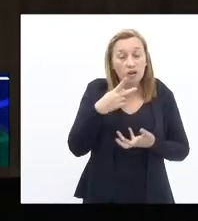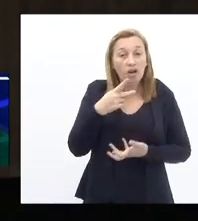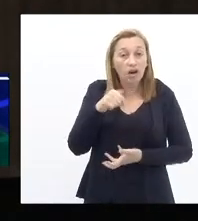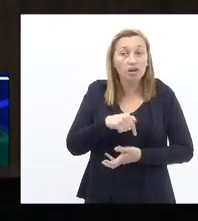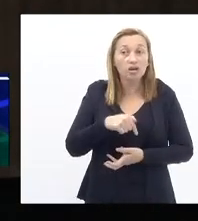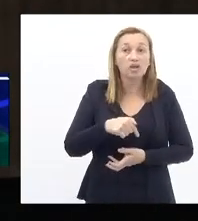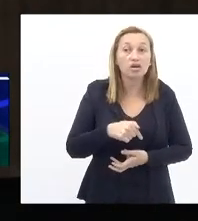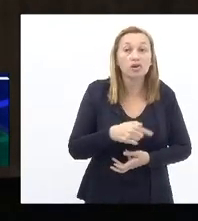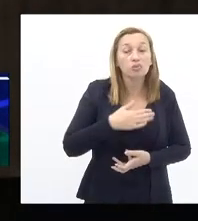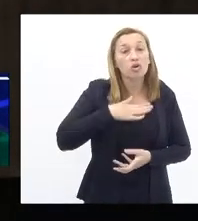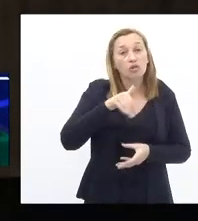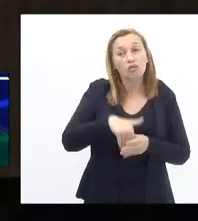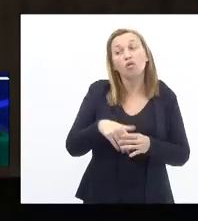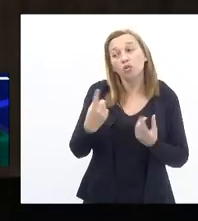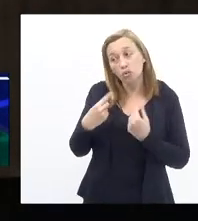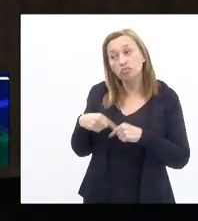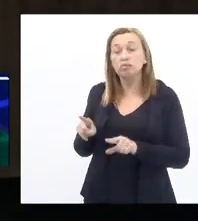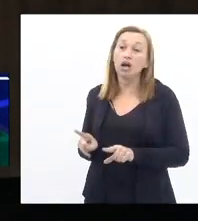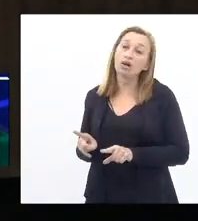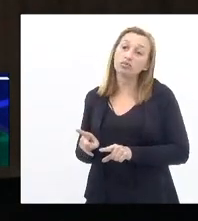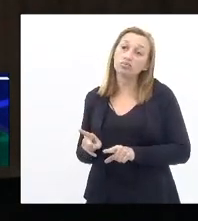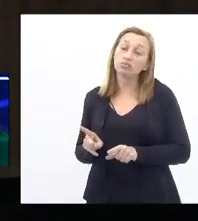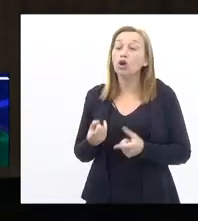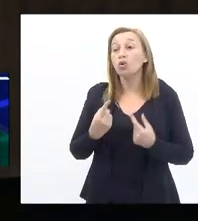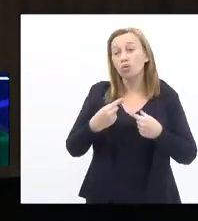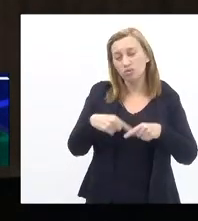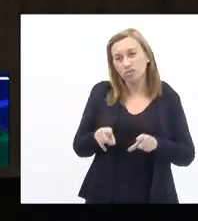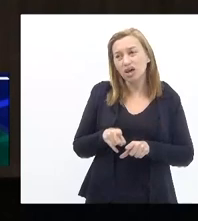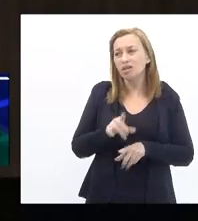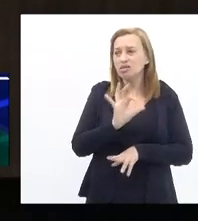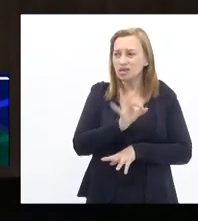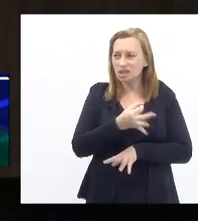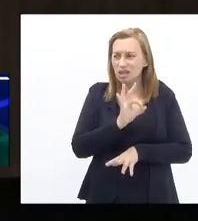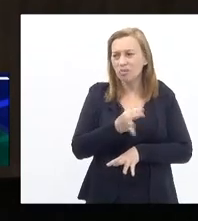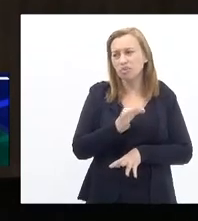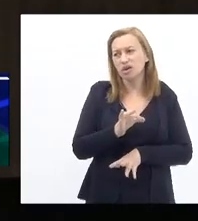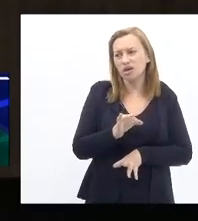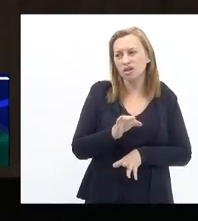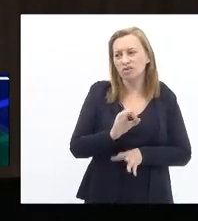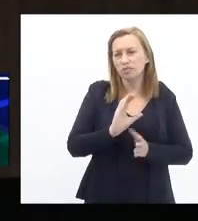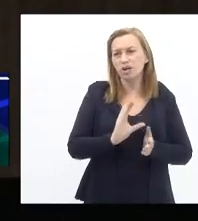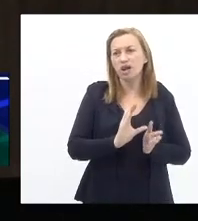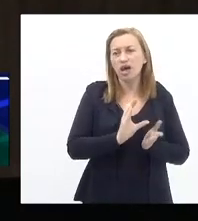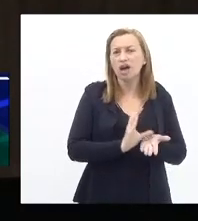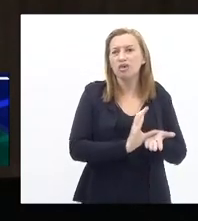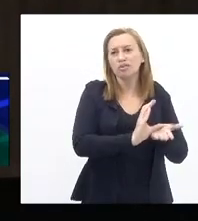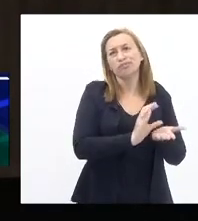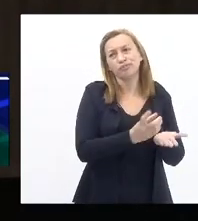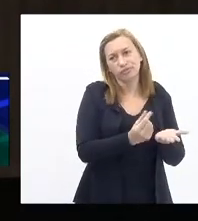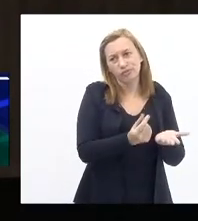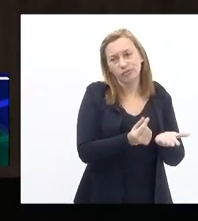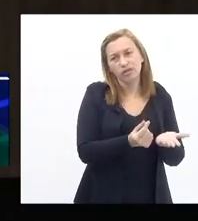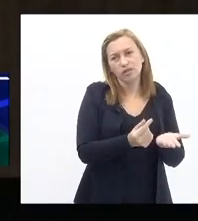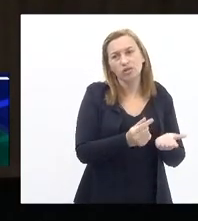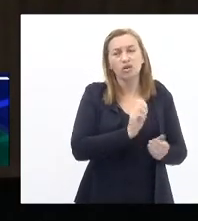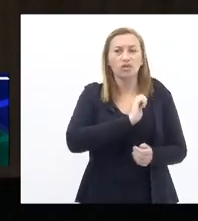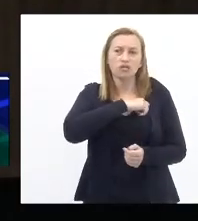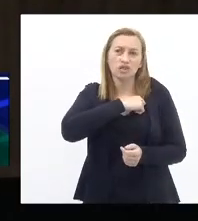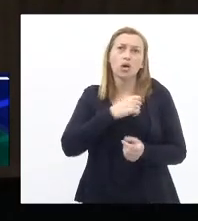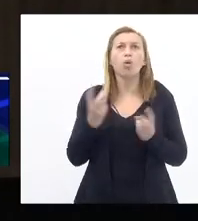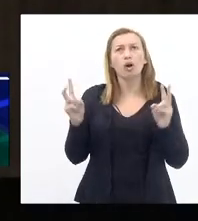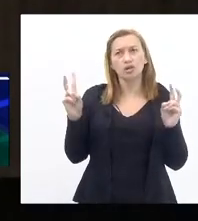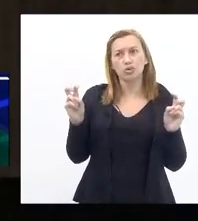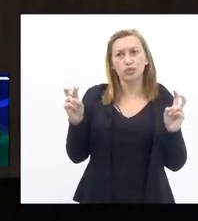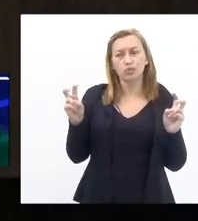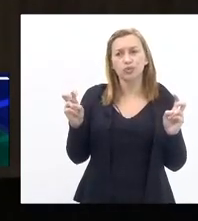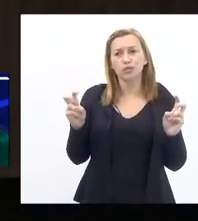aqui o meu voto contrário. Contrário exatamente pela previsão de benefícios fiscais à questão